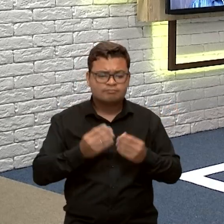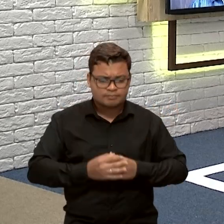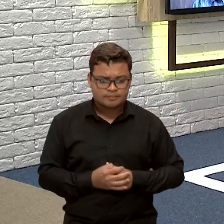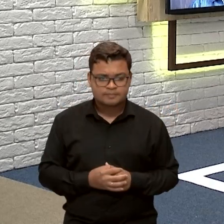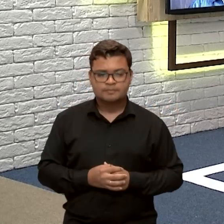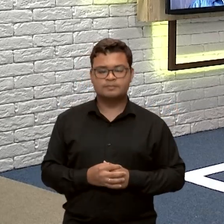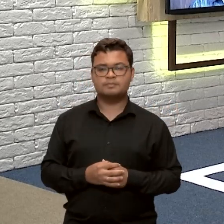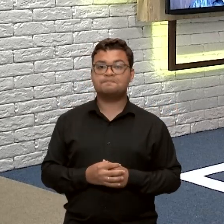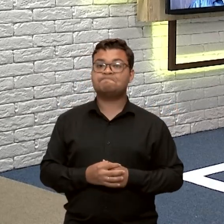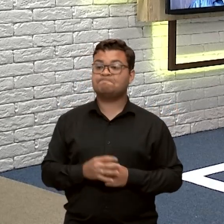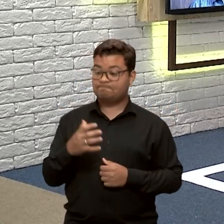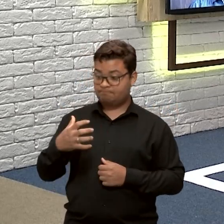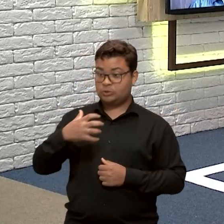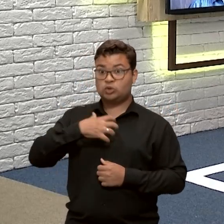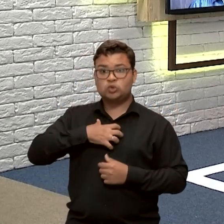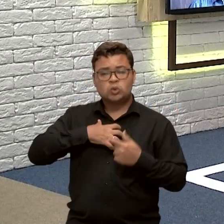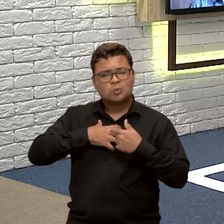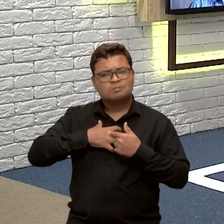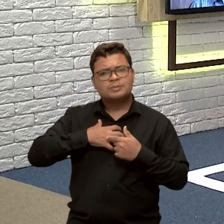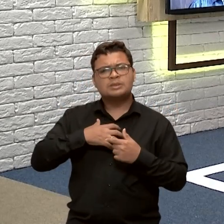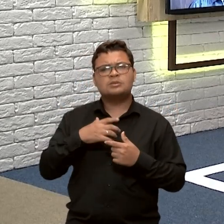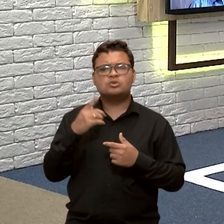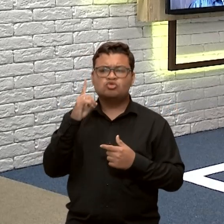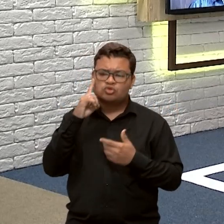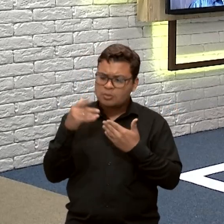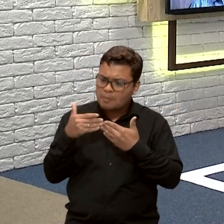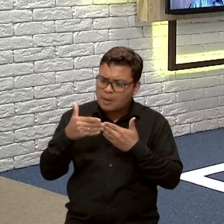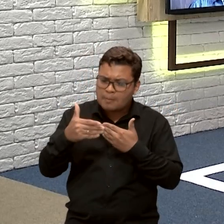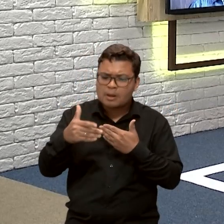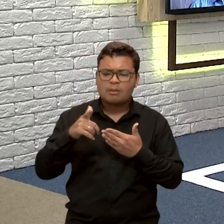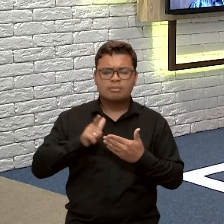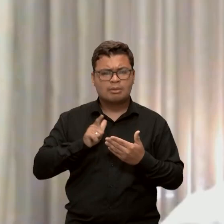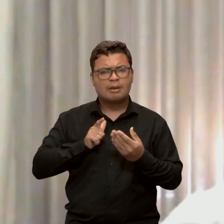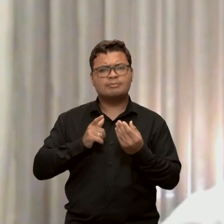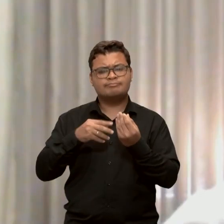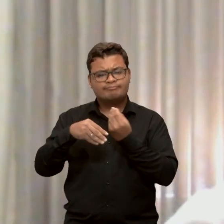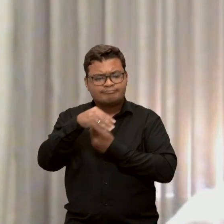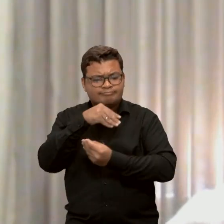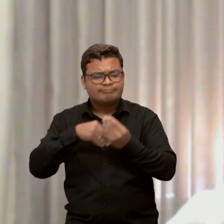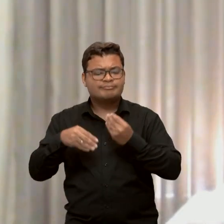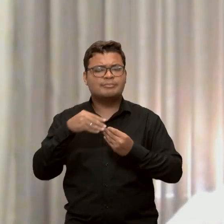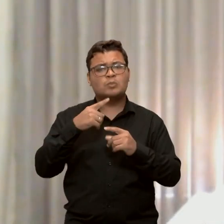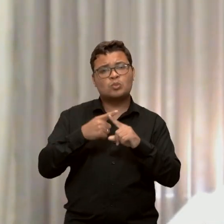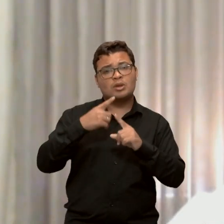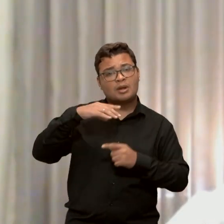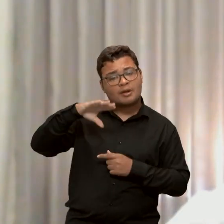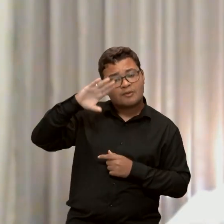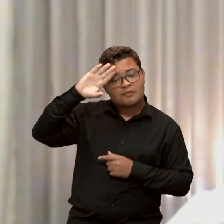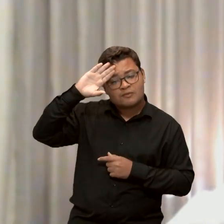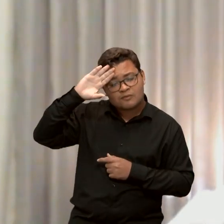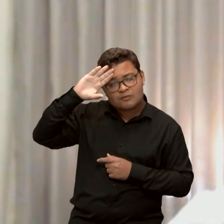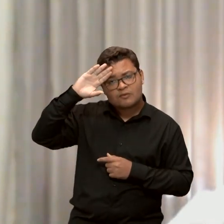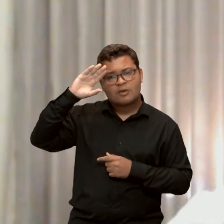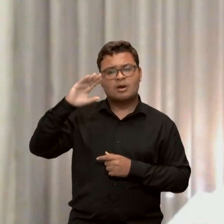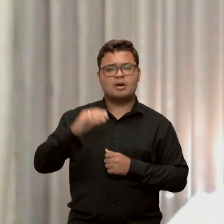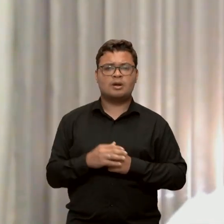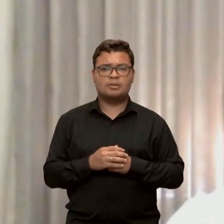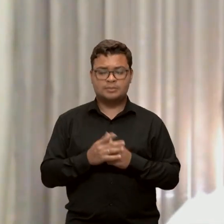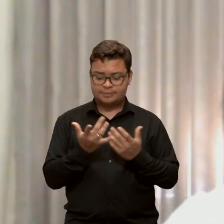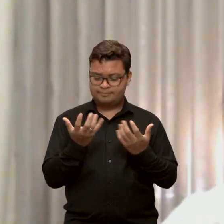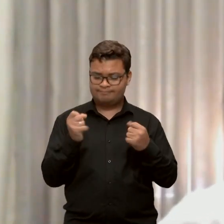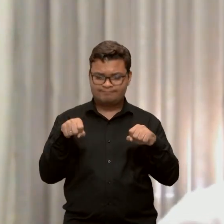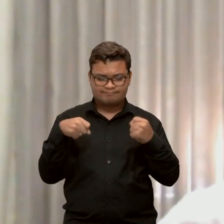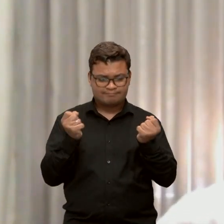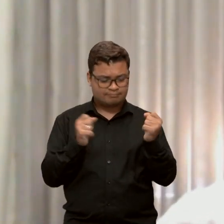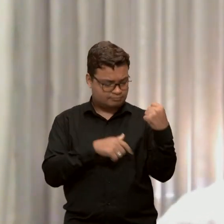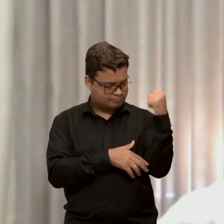chikungunya, tanto para o tratamento quanto também para registro, né, notificação de casos. Explica para a gente, primeiro sobre sintomas e